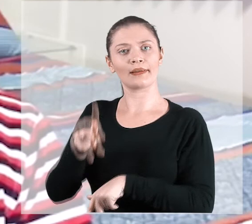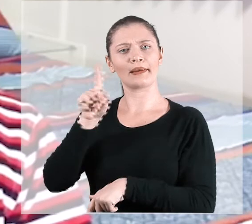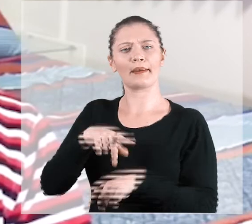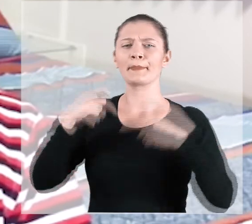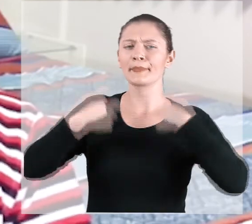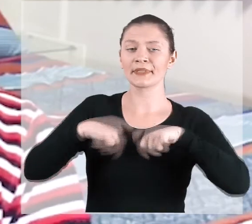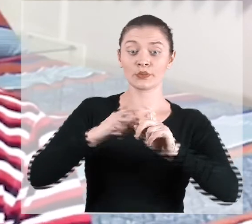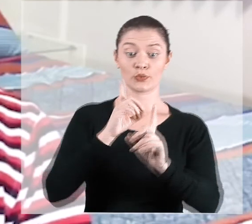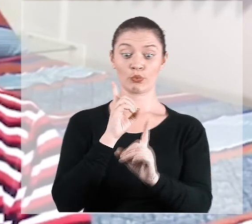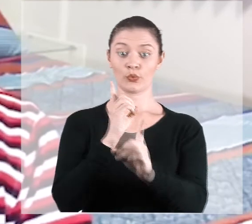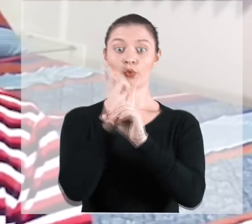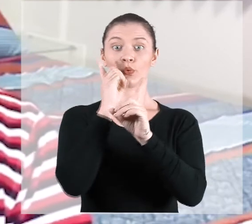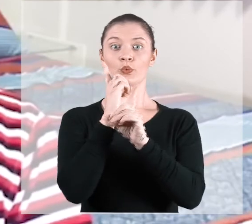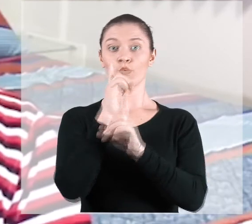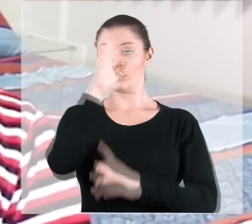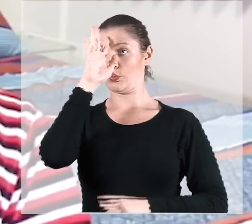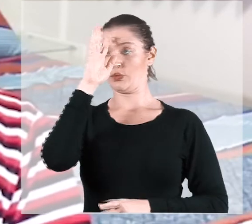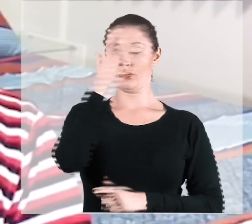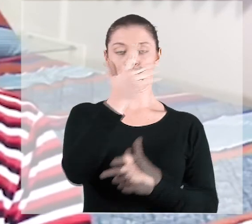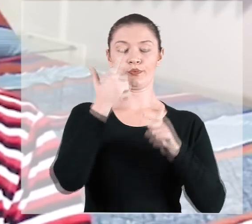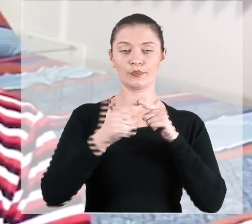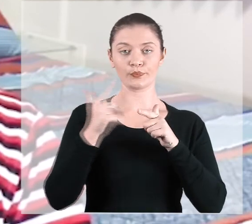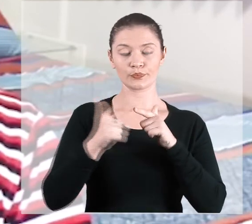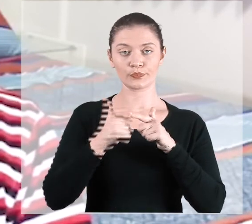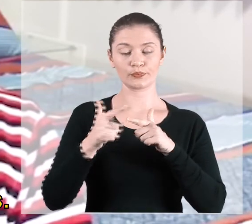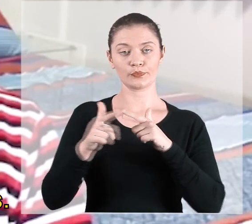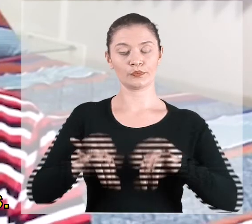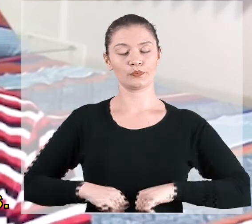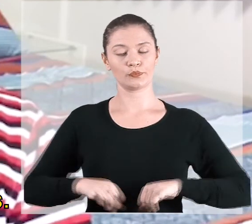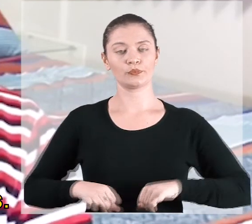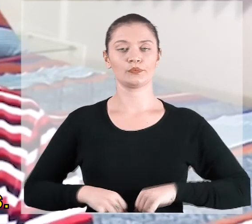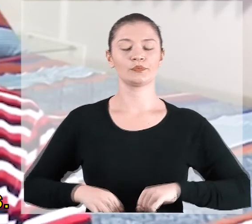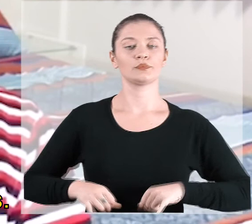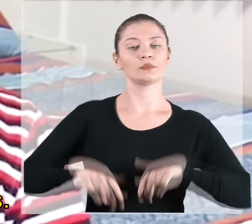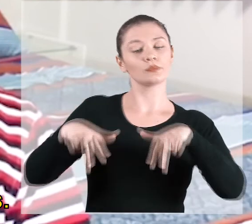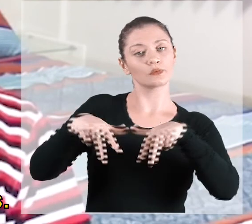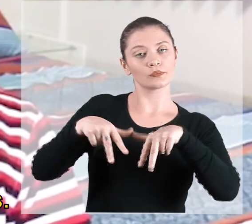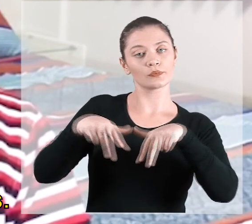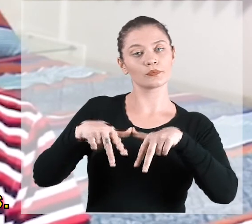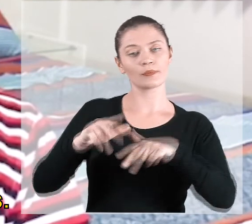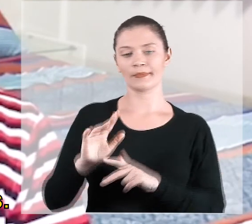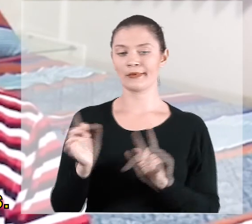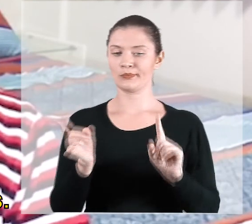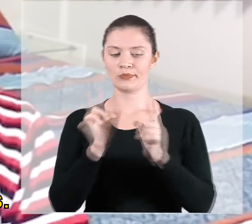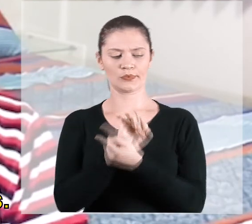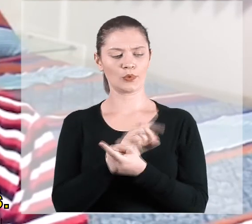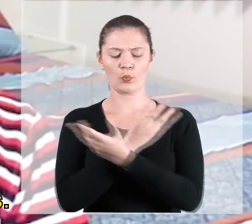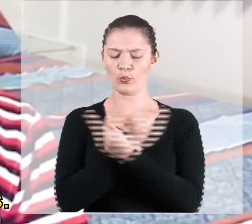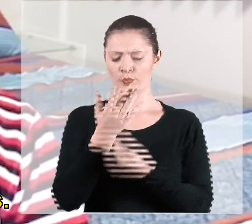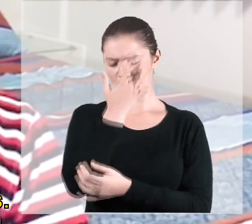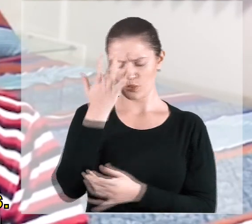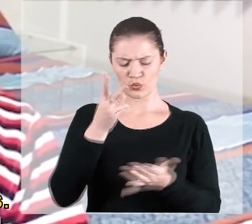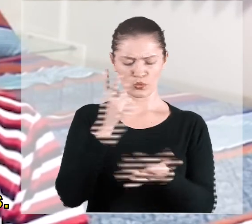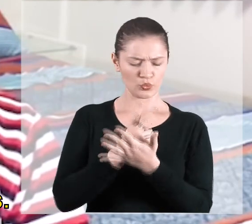ela encontrou a solução para a sua disforia de gênero. Ao contrário, muitas pessoas continuam